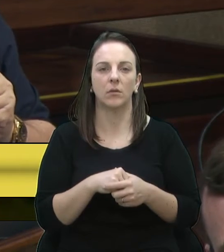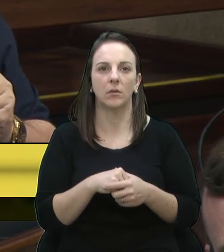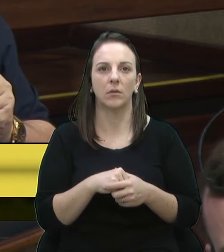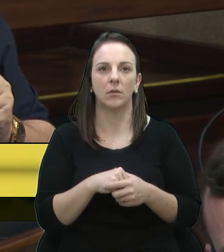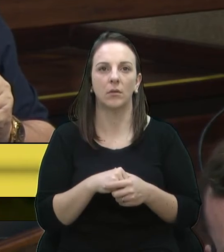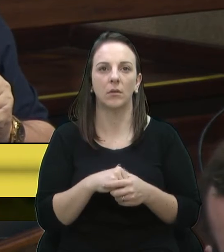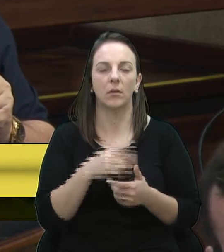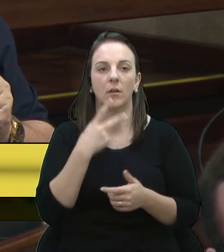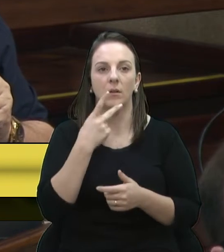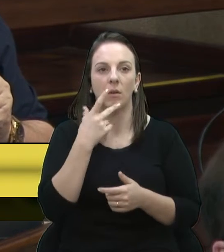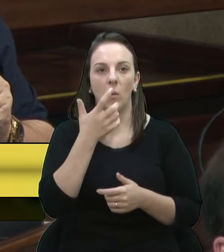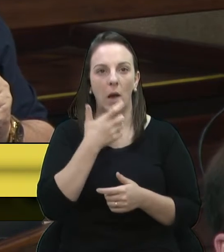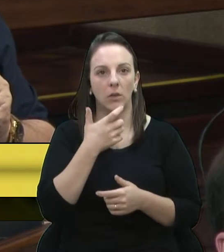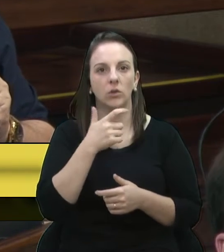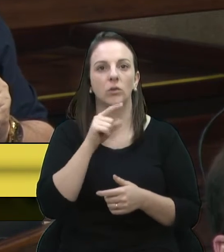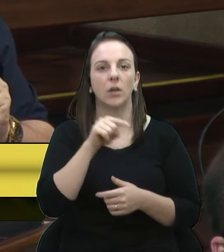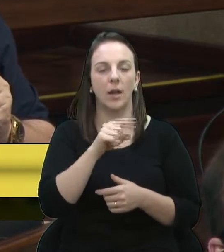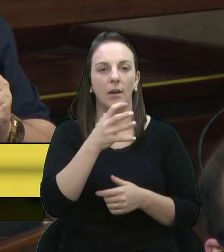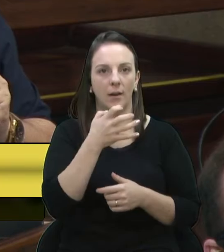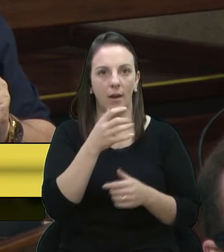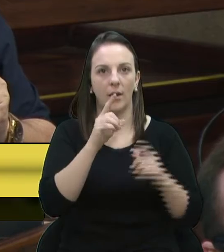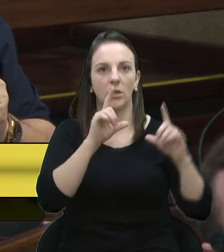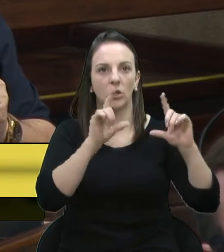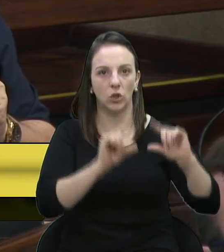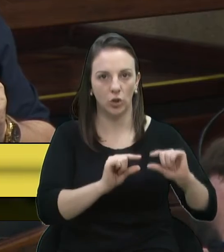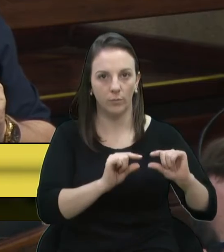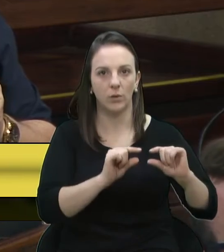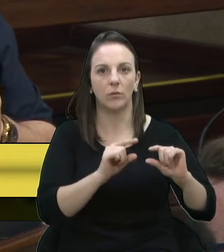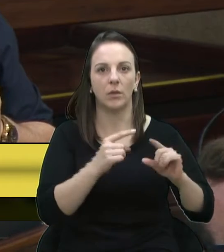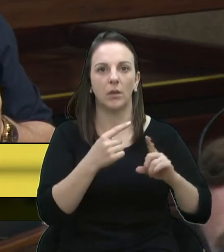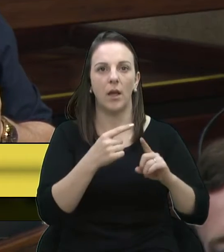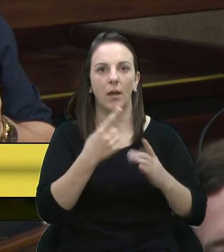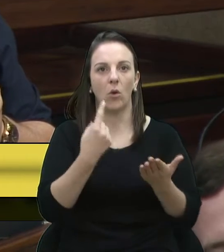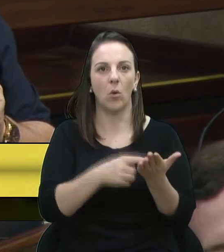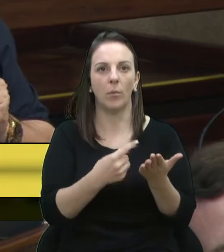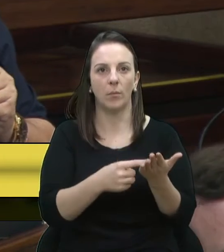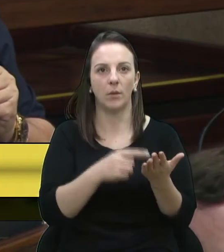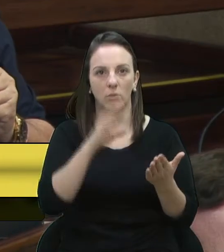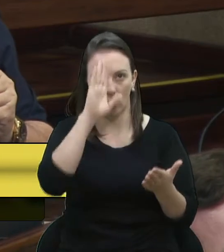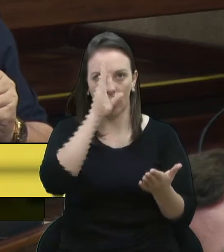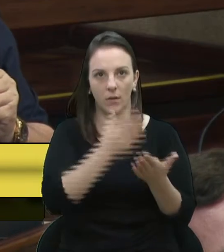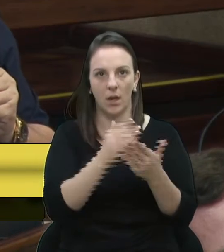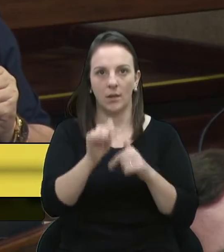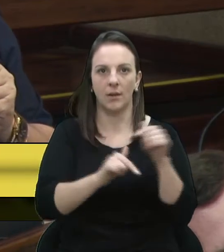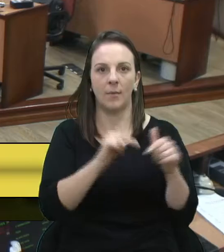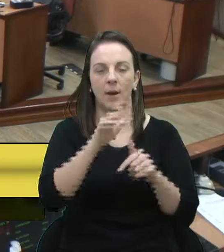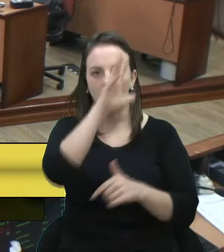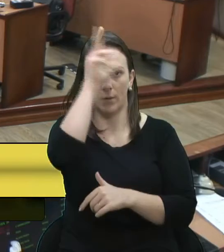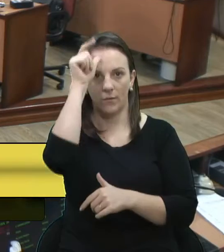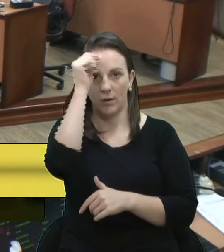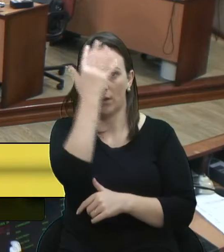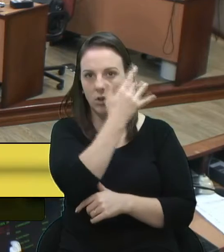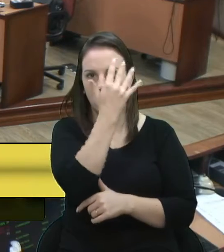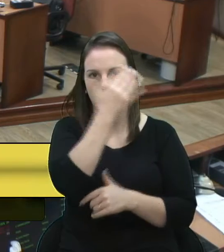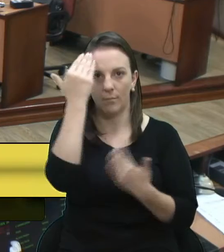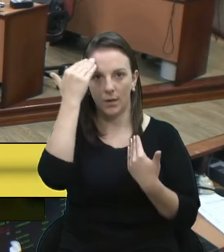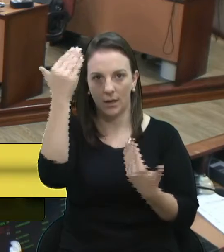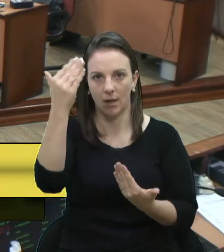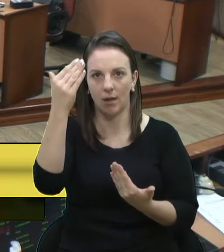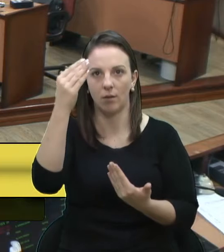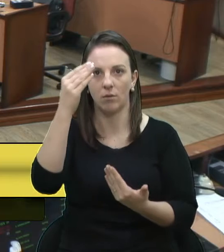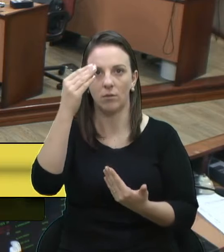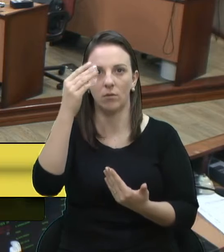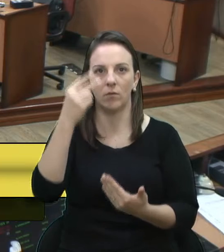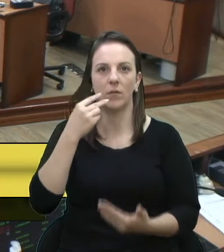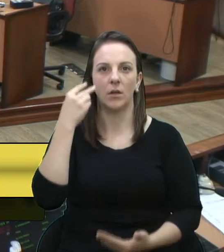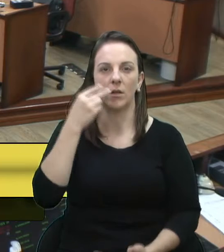sim, a passagem de ônibus, que é um compromisso que ele tem, e vamos confiar no trabalho do prefeito Adiló. Obrigado, vereador Fantinel. Declaração de